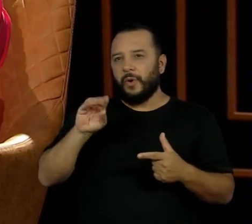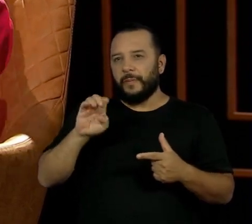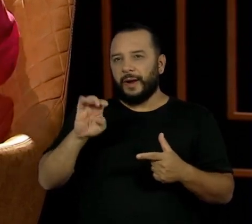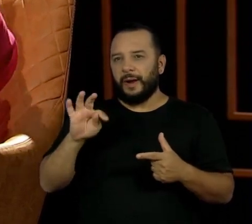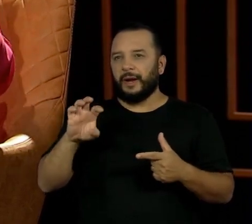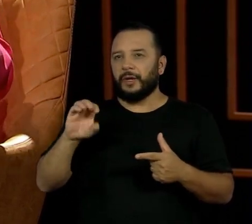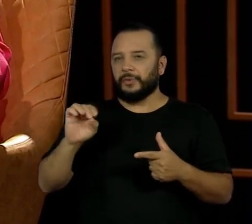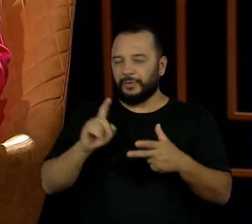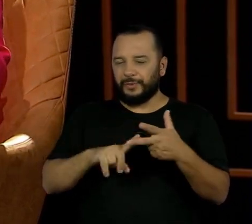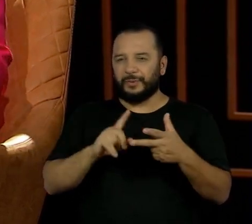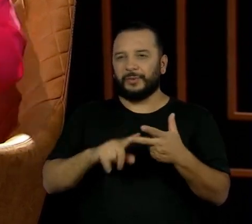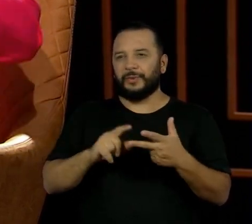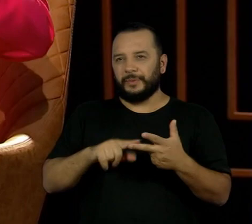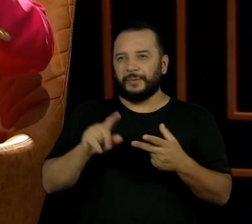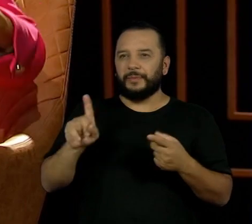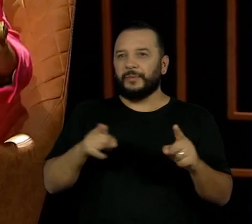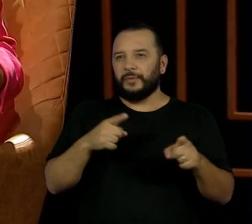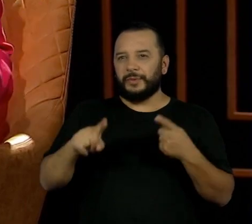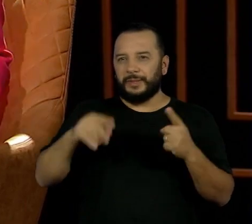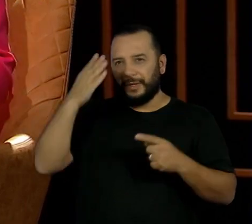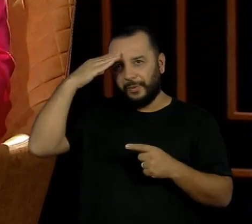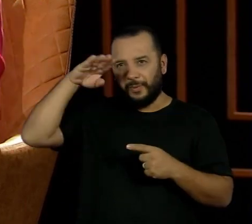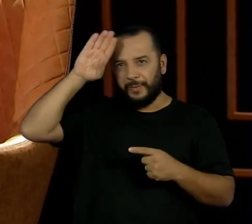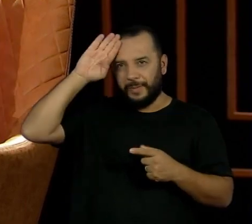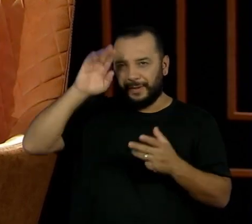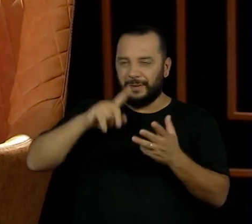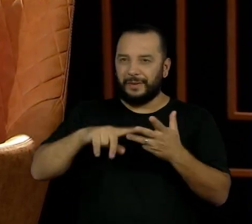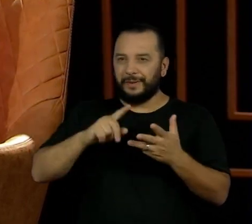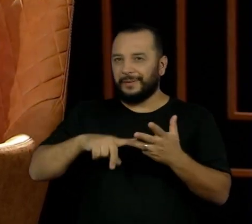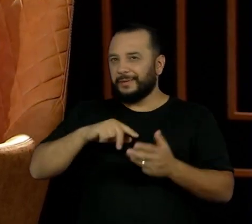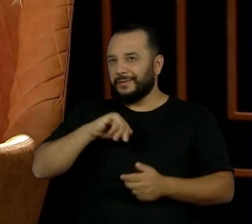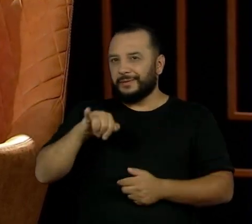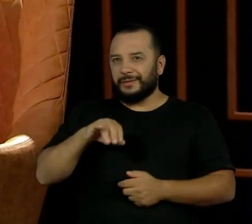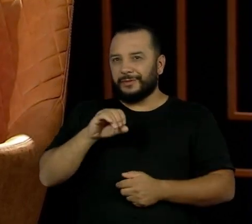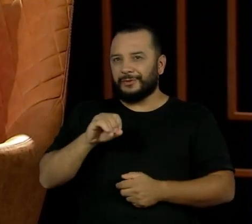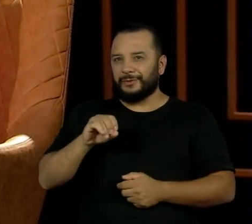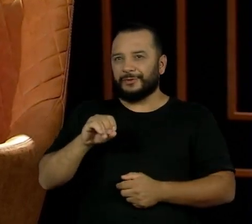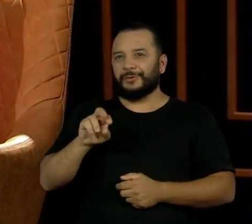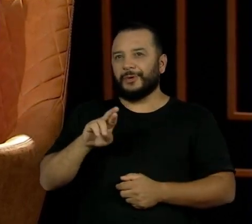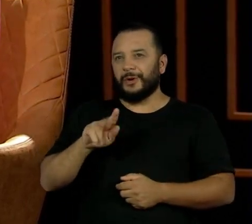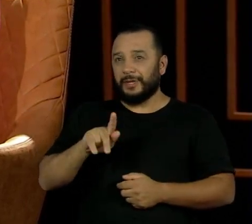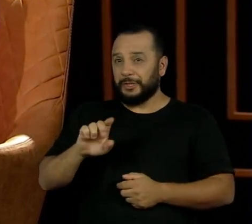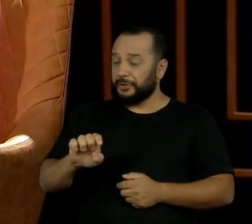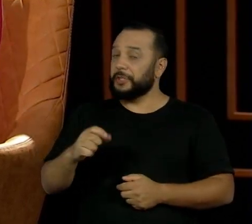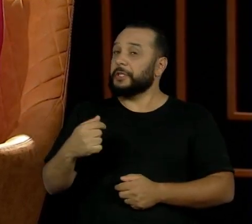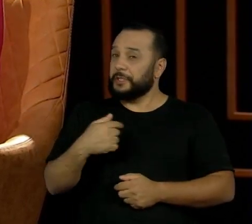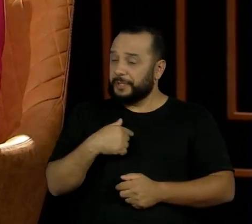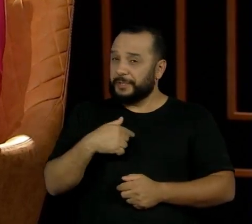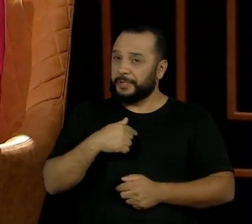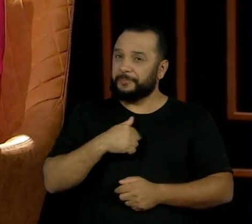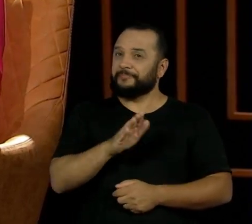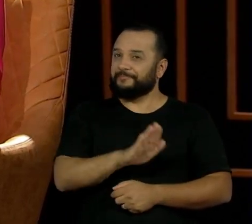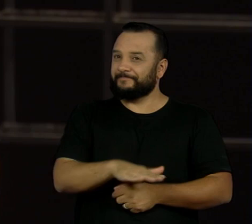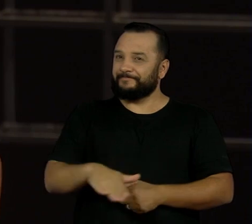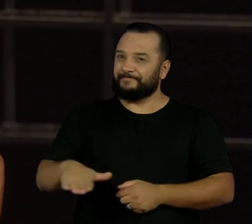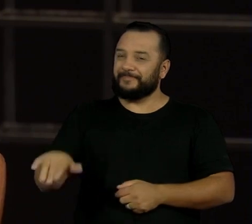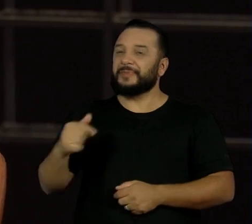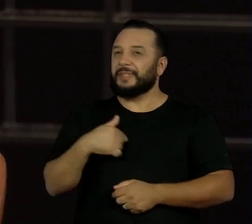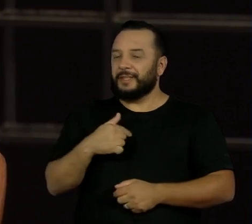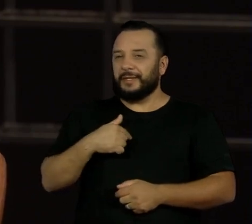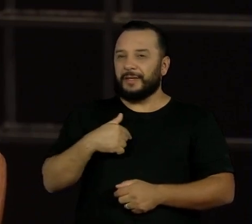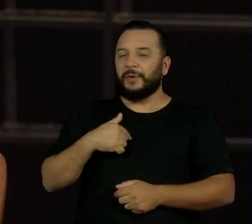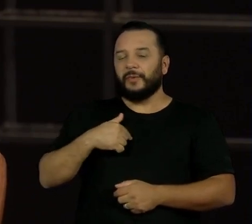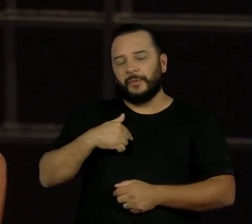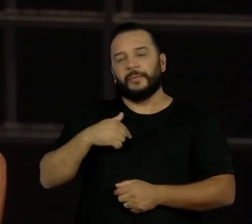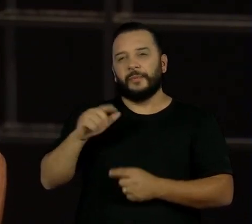muito jazz, Jorge Ben, enfim, assim, eu tive uma infância ultra musical mesmo, né? Já